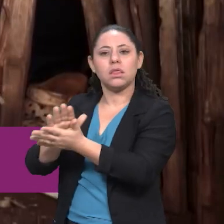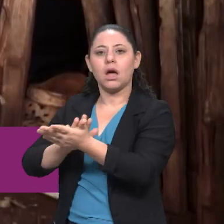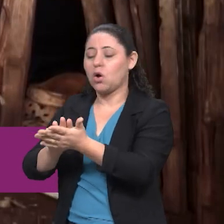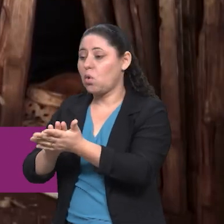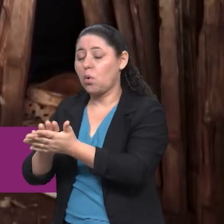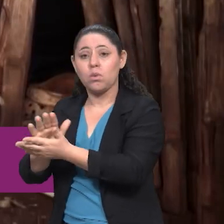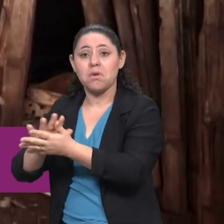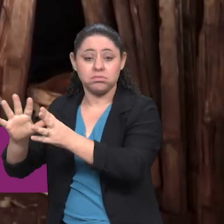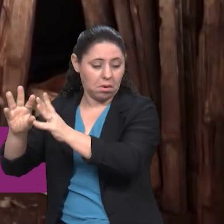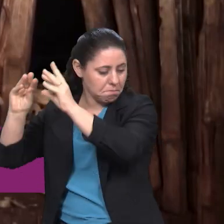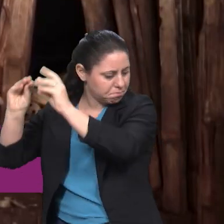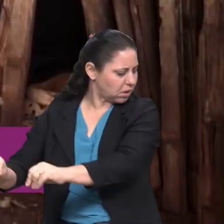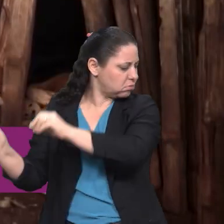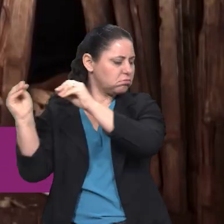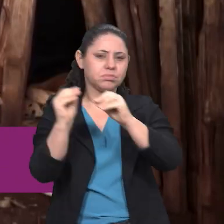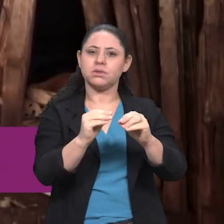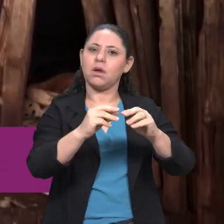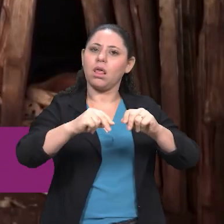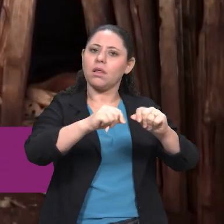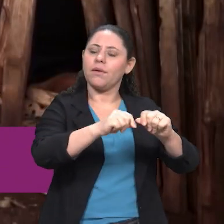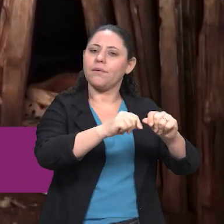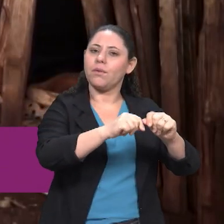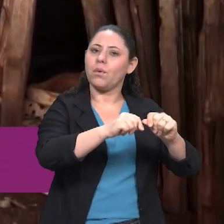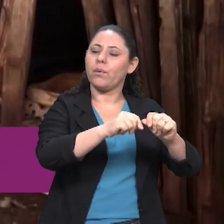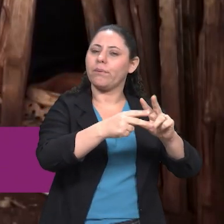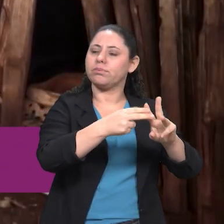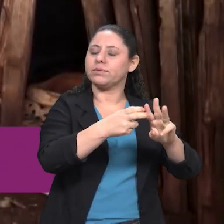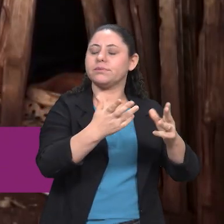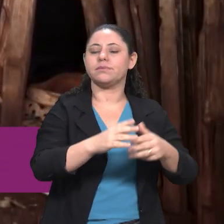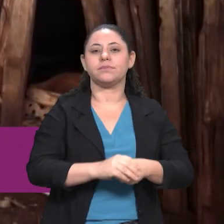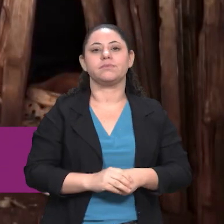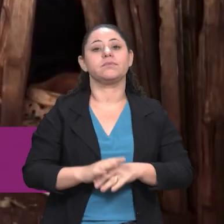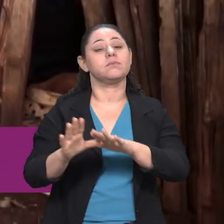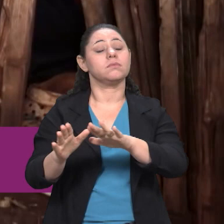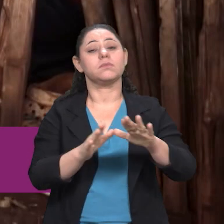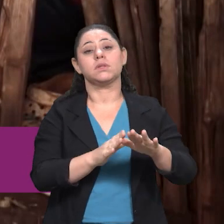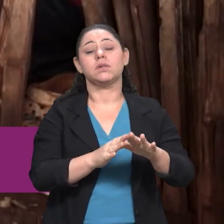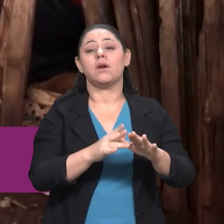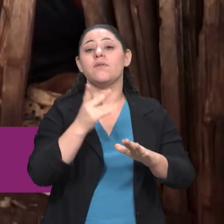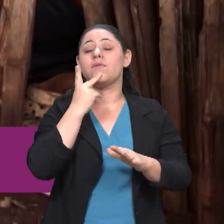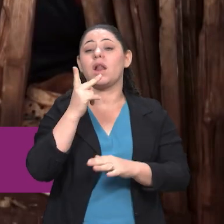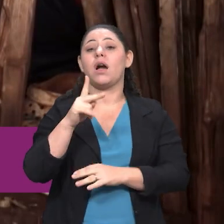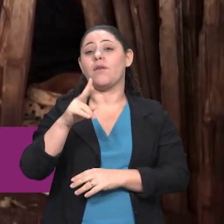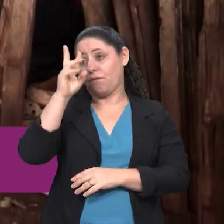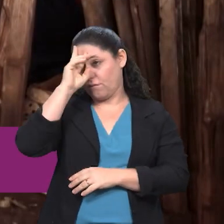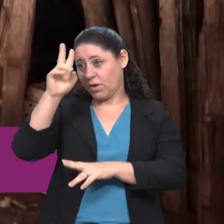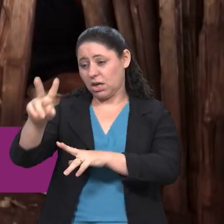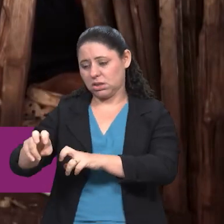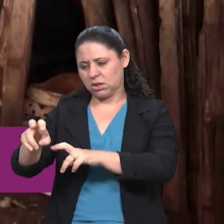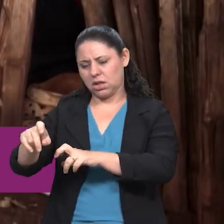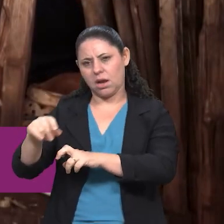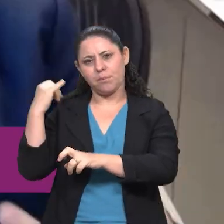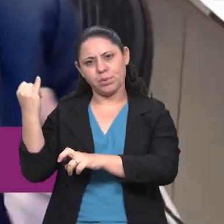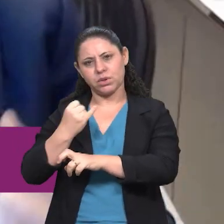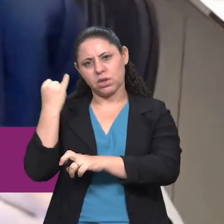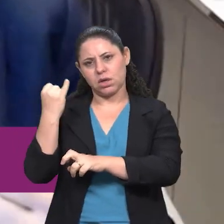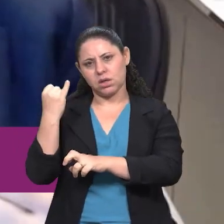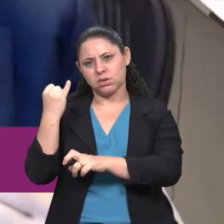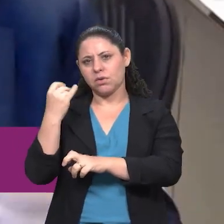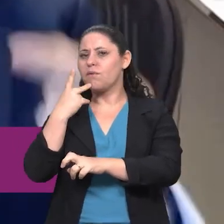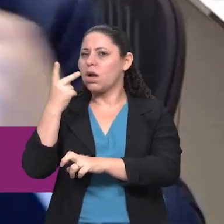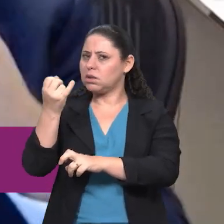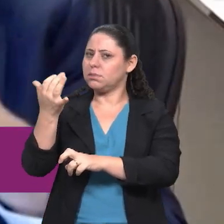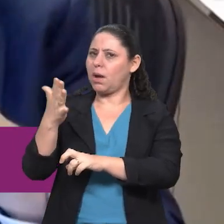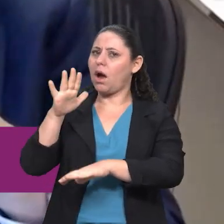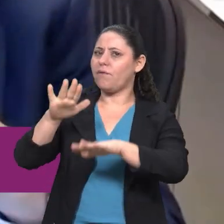E lembrando, Lívia, que assim, quando a gente fala de demarcação de áreas indígenas, usa-se essa expressão fazendeiro, etc., mas é importante consignar que em muitos